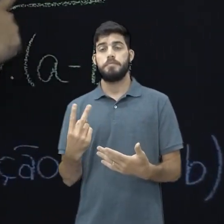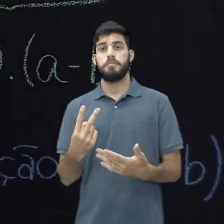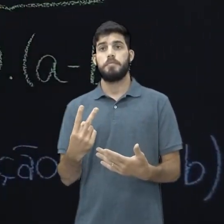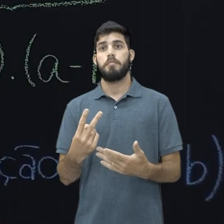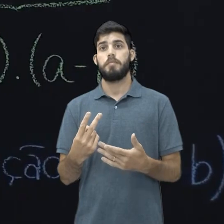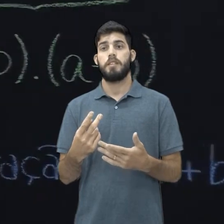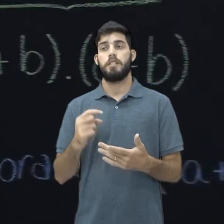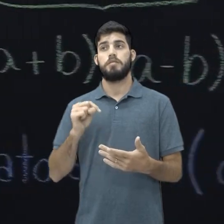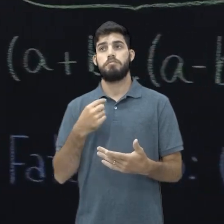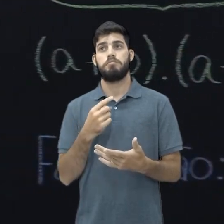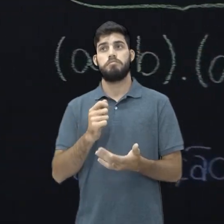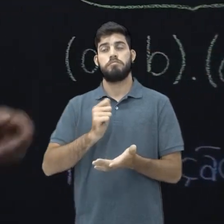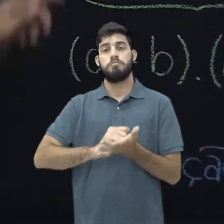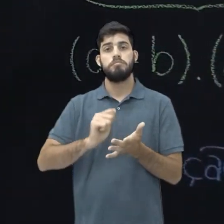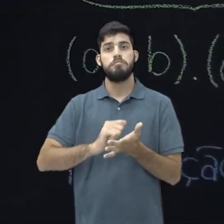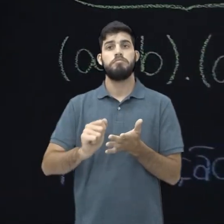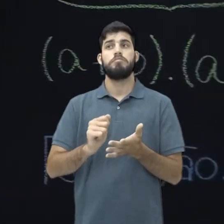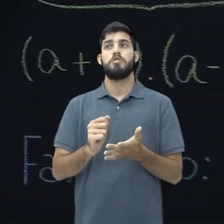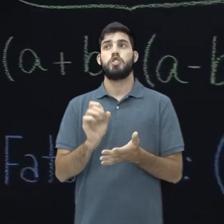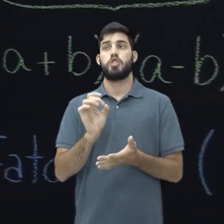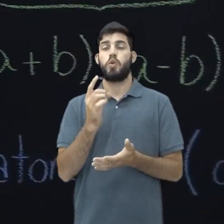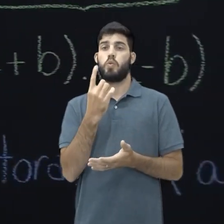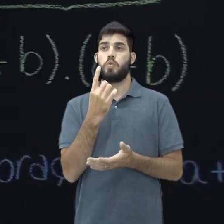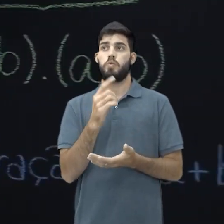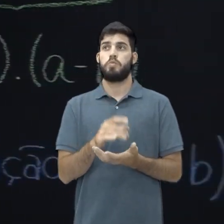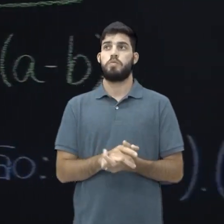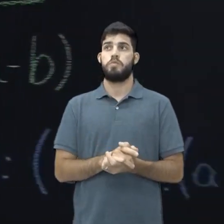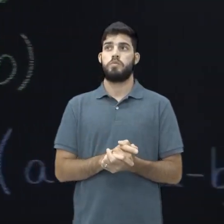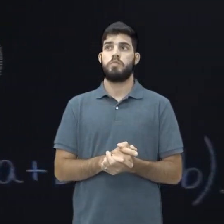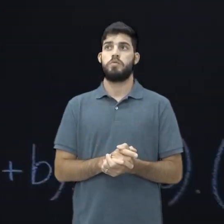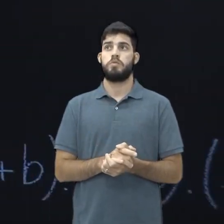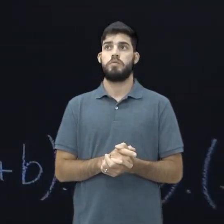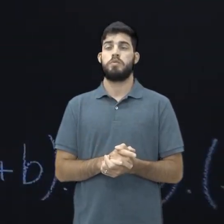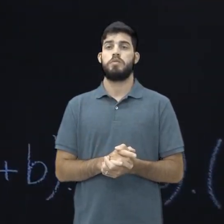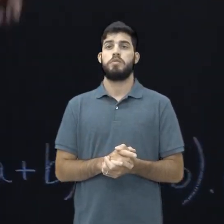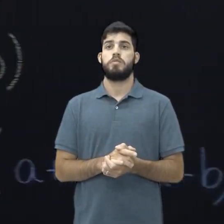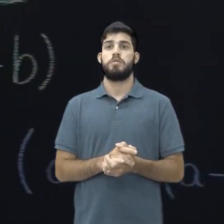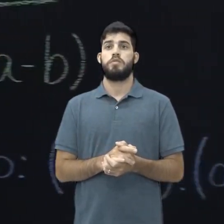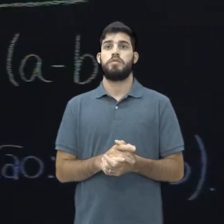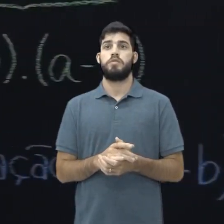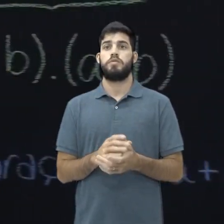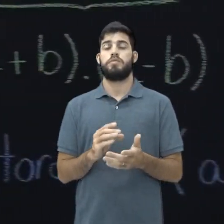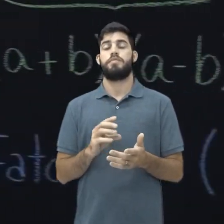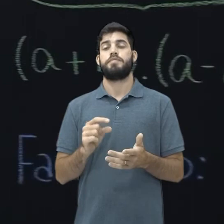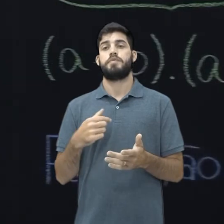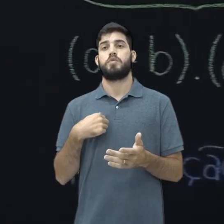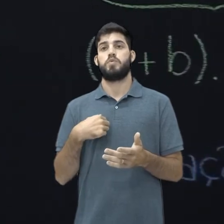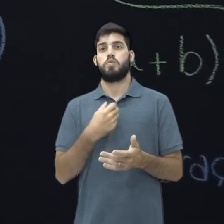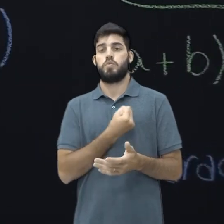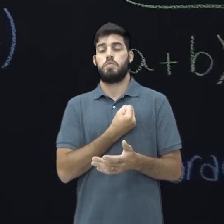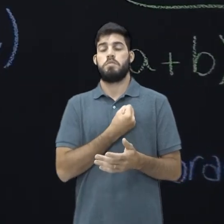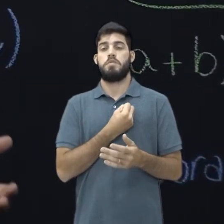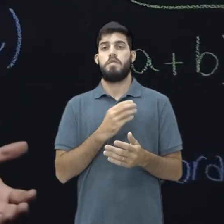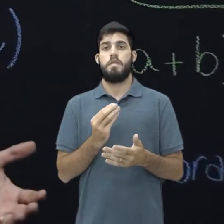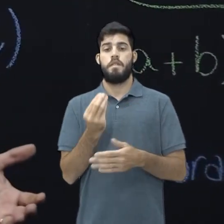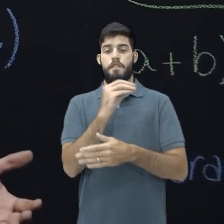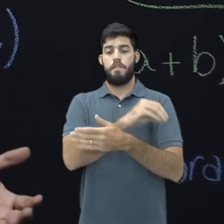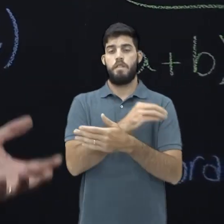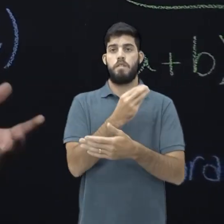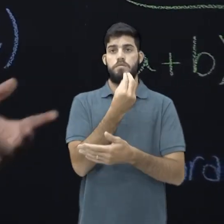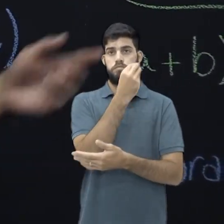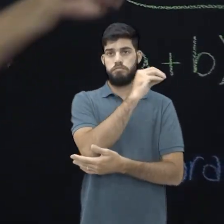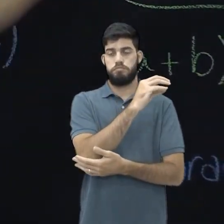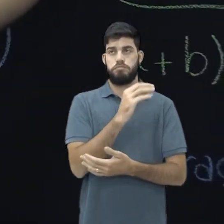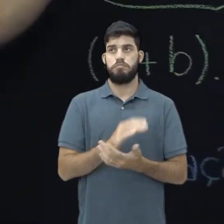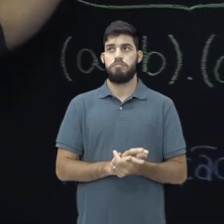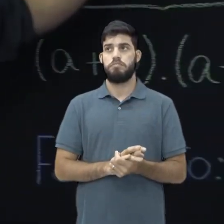escreve somente um deles e os resultados que estão aqui fora, os elementos que estão fora, aliás, do parêntese, né,